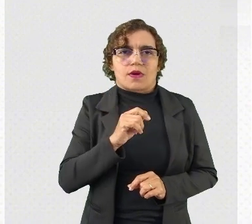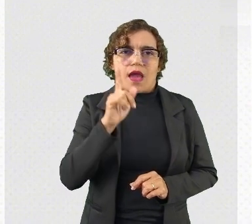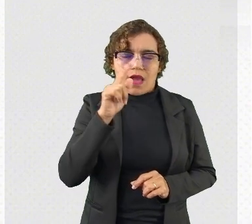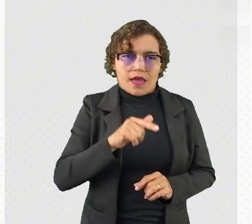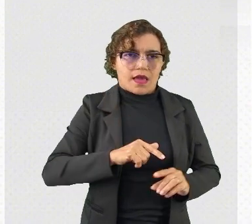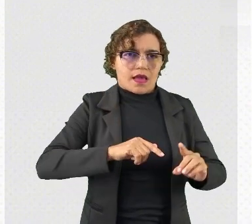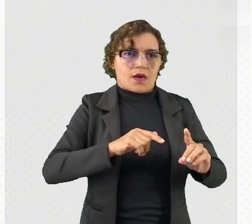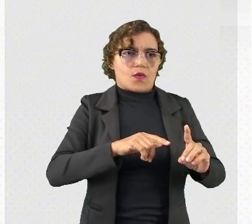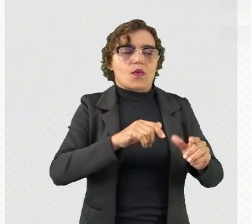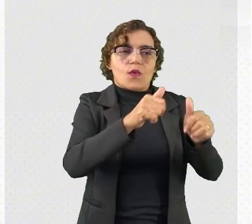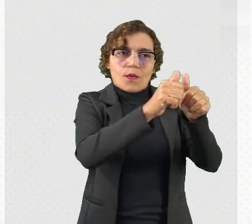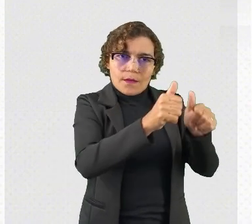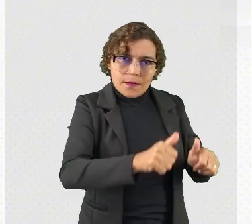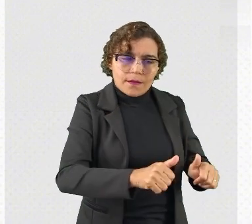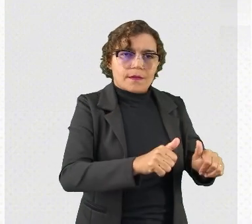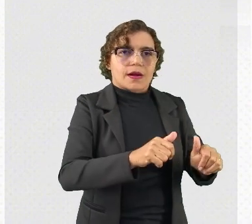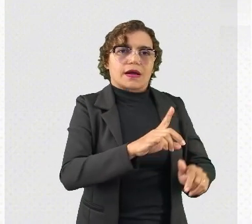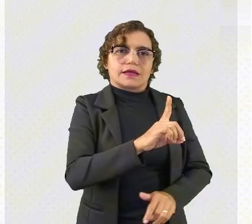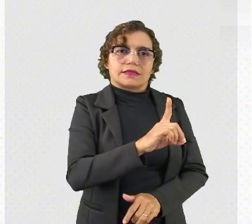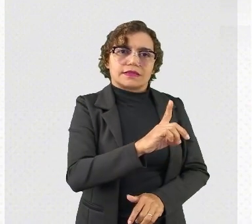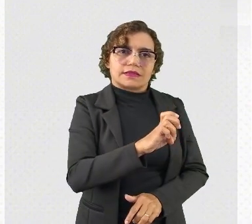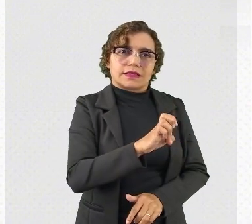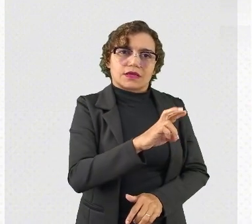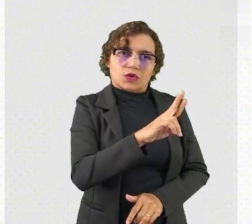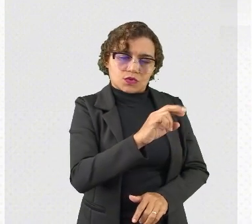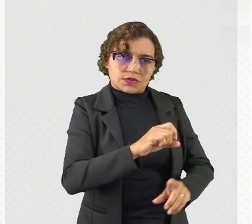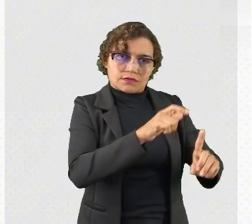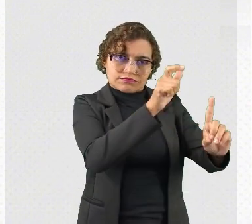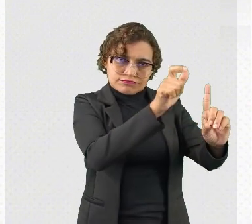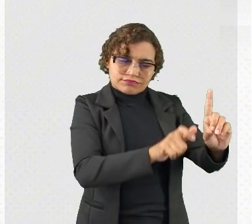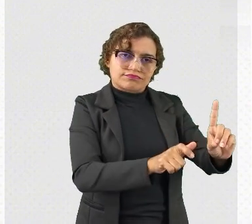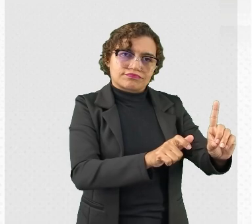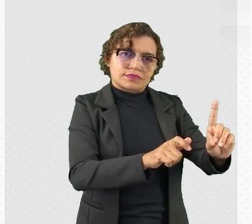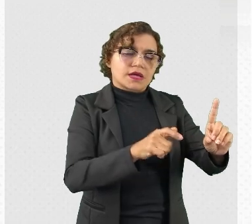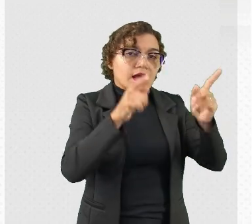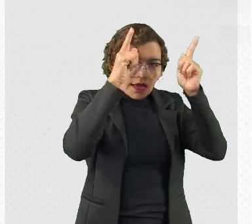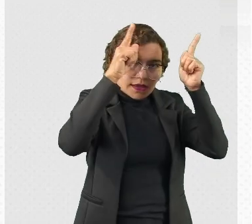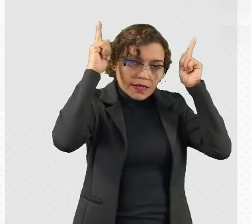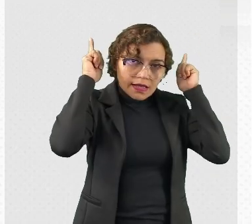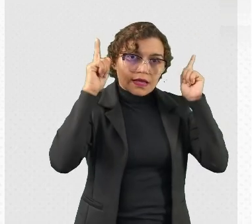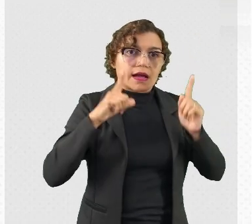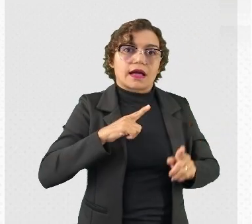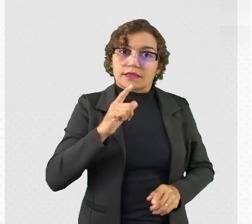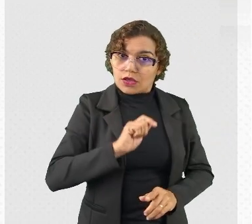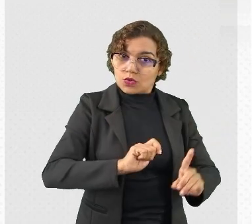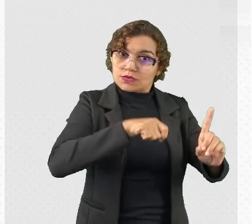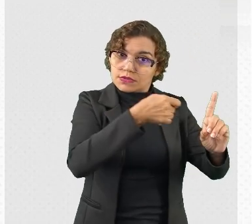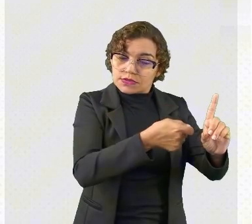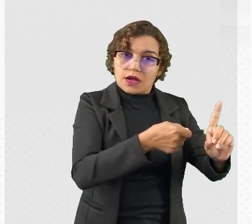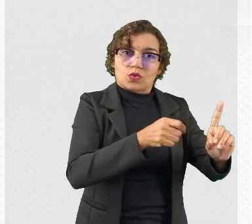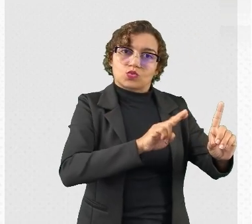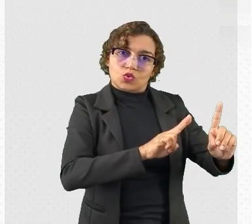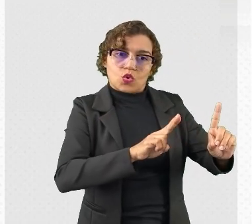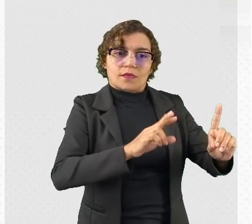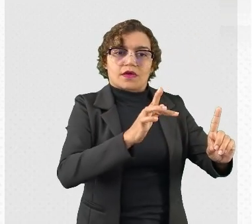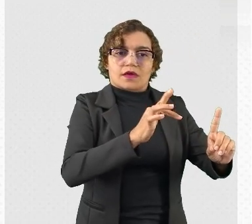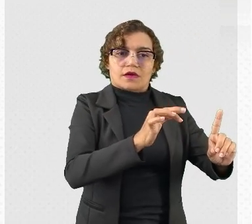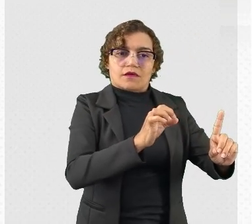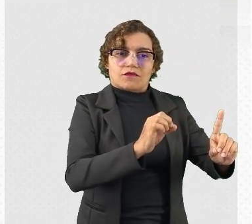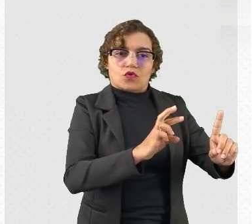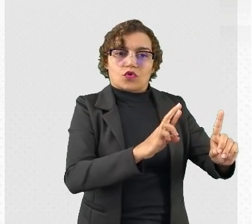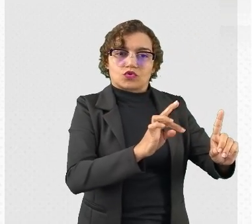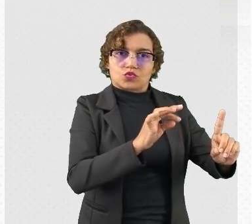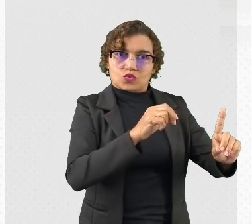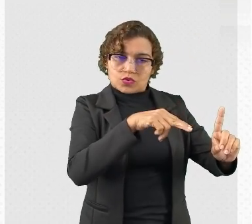né, chamada Fortuna. Essa deusa, ela é a deusa de quê? Já que cada deus grego ele é responsável, ele tem uma característica. Ela é a